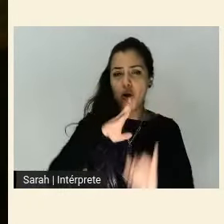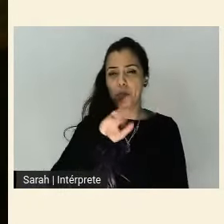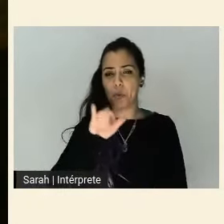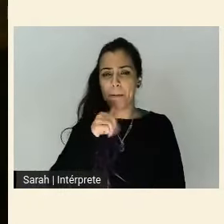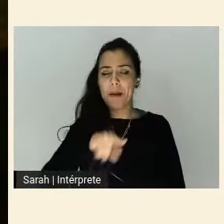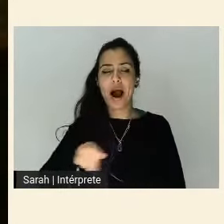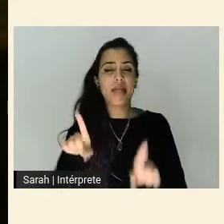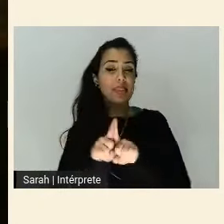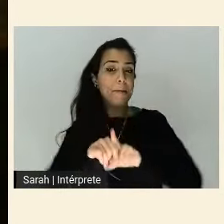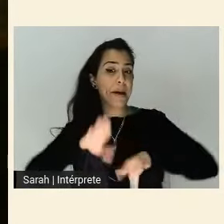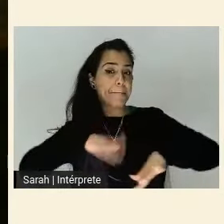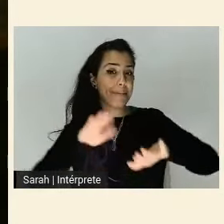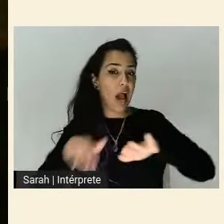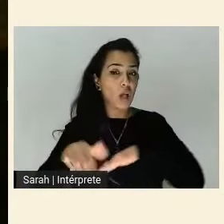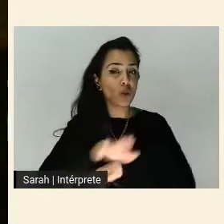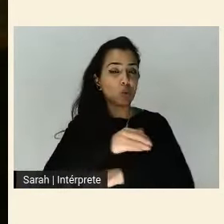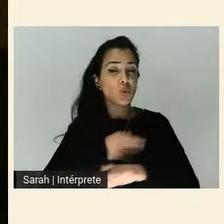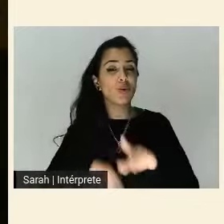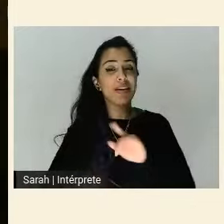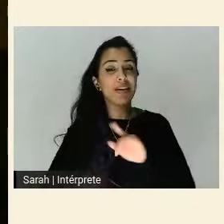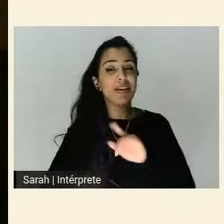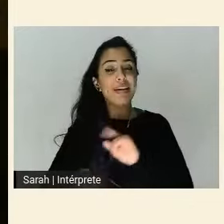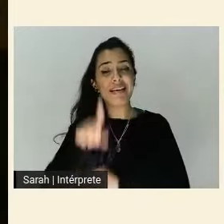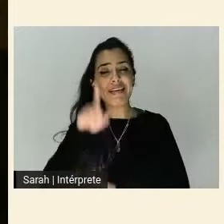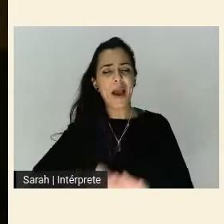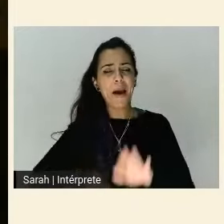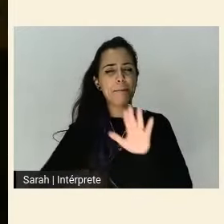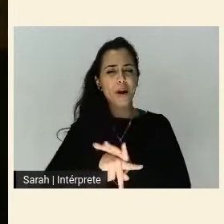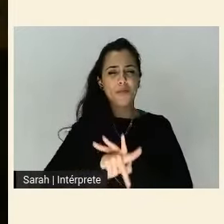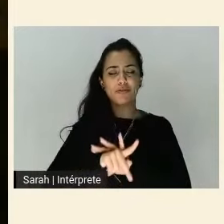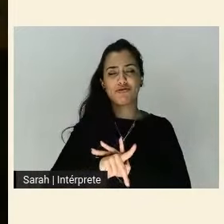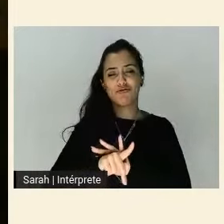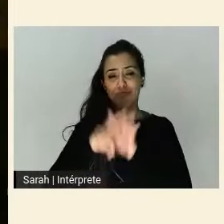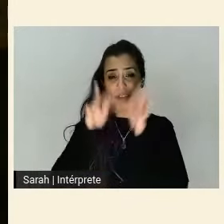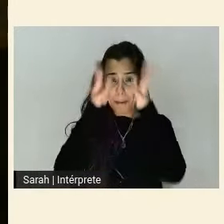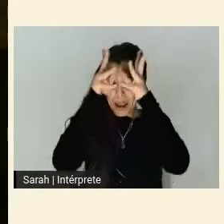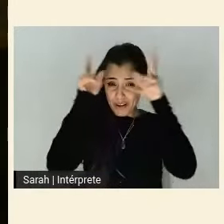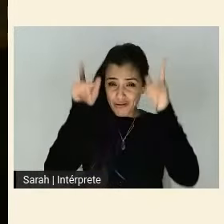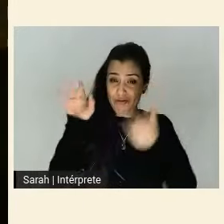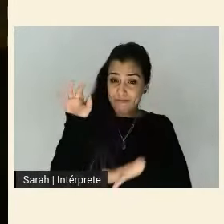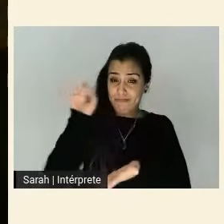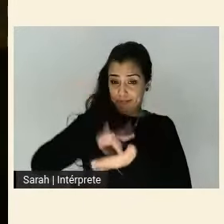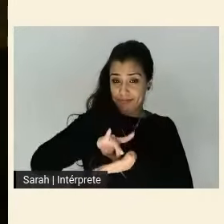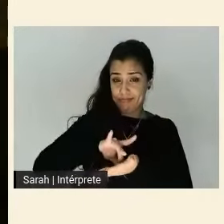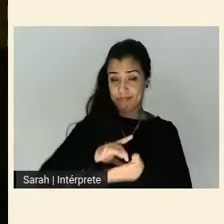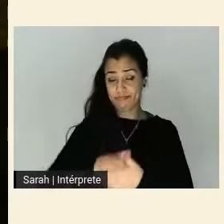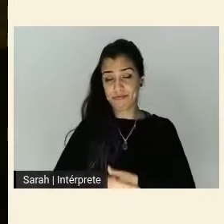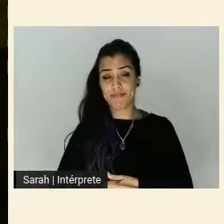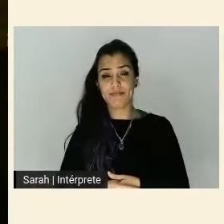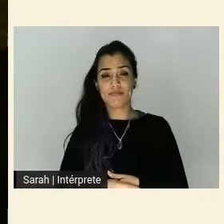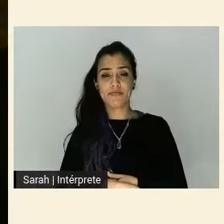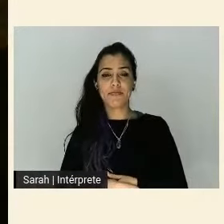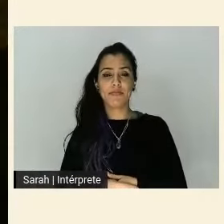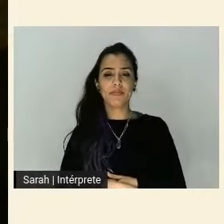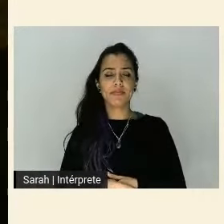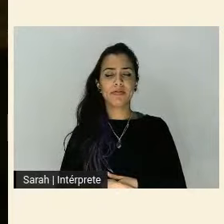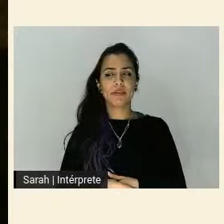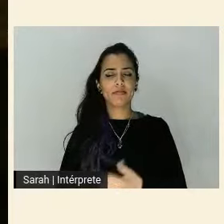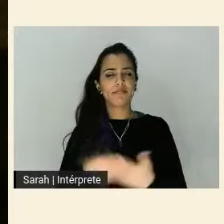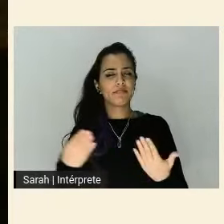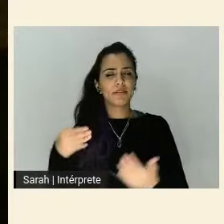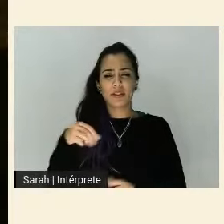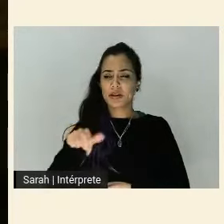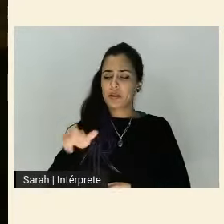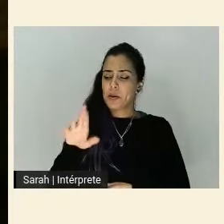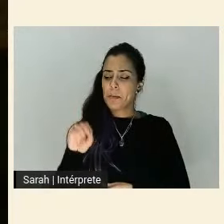tão característicos do léxico festivo amazônico. Se, para Mário de Andrade,